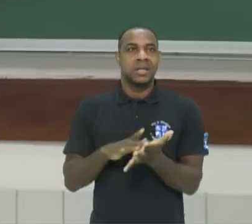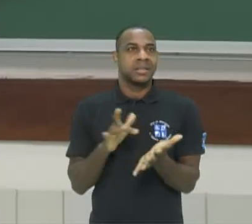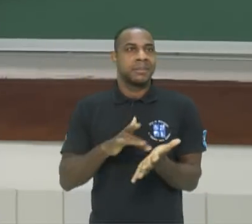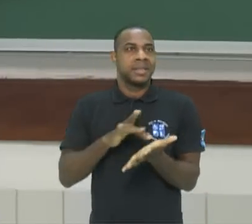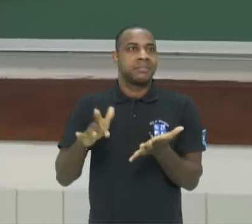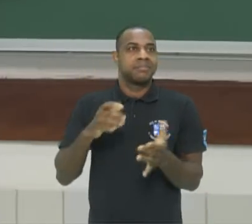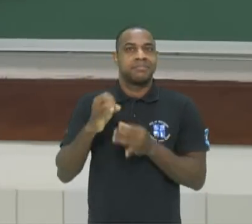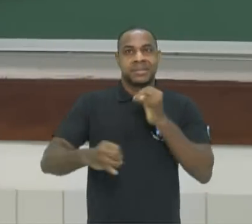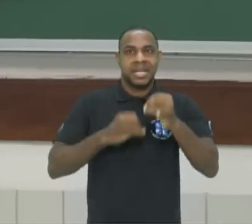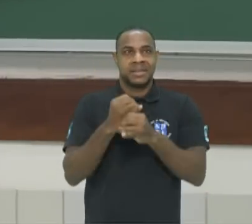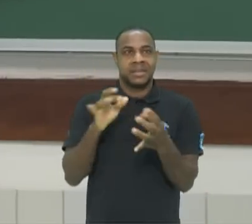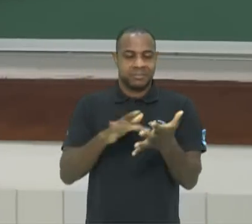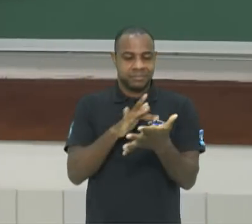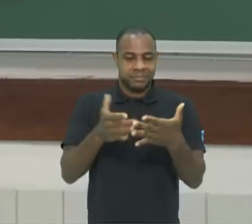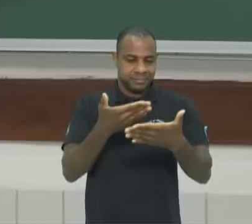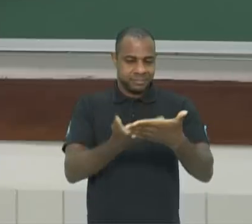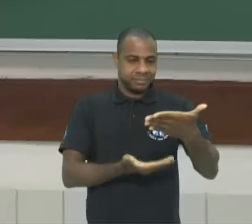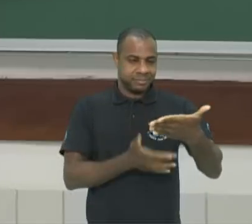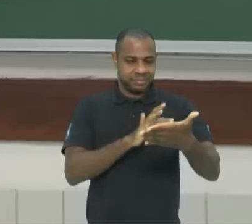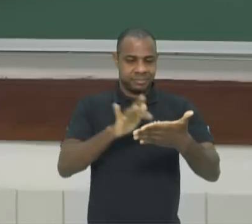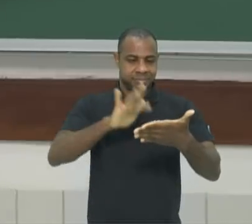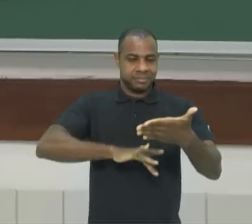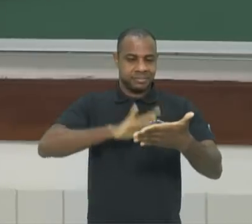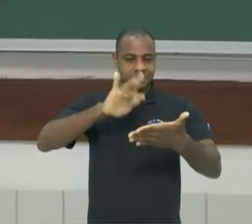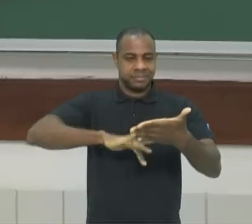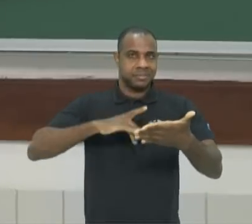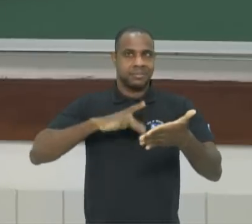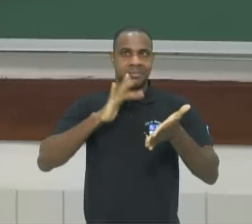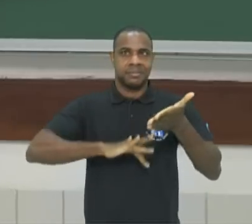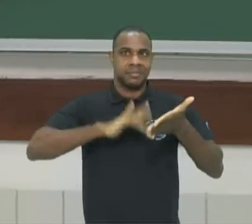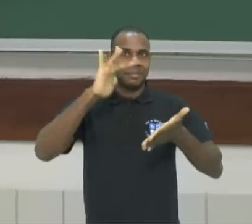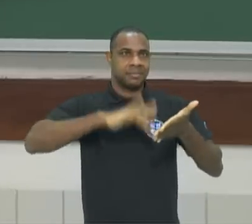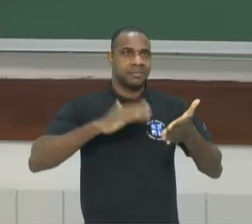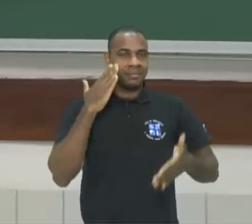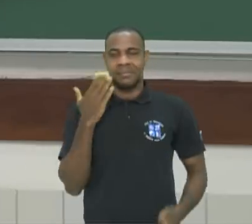né, muito utilizado nos dias de hoje.